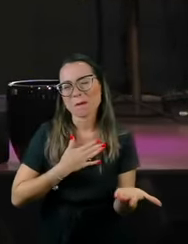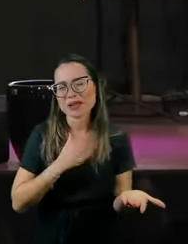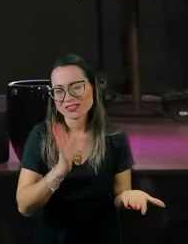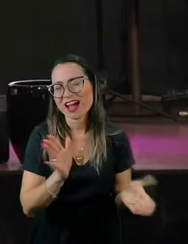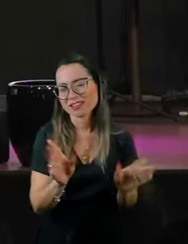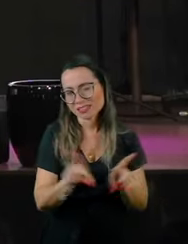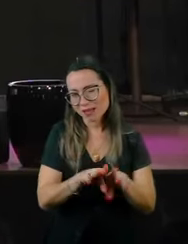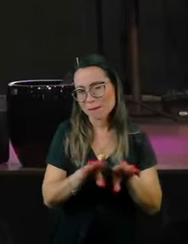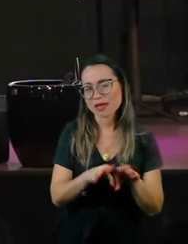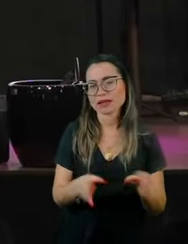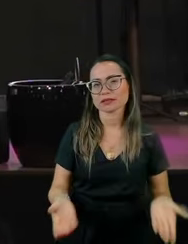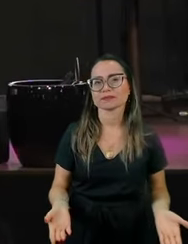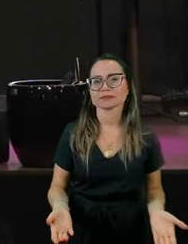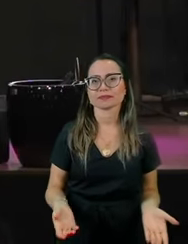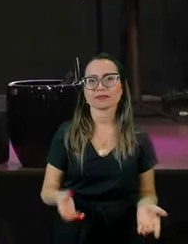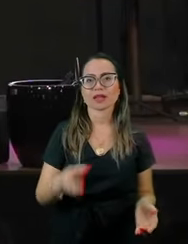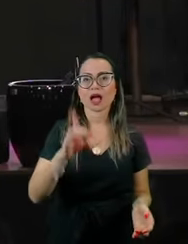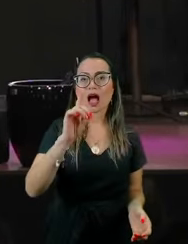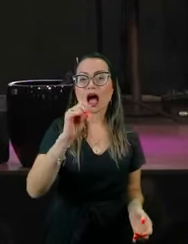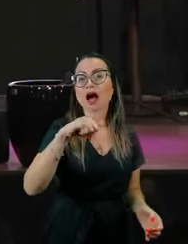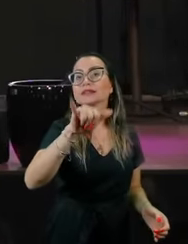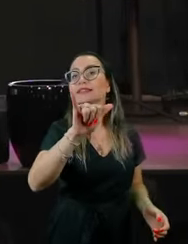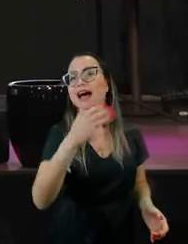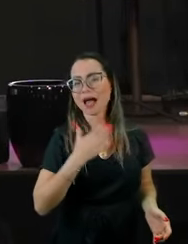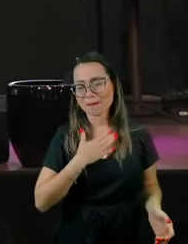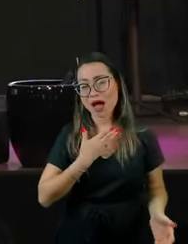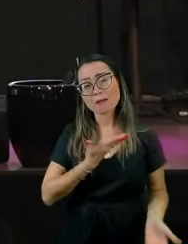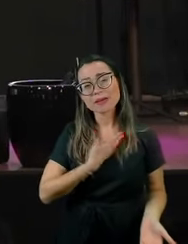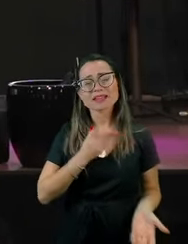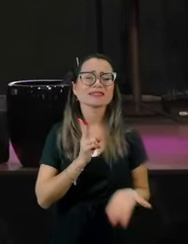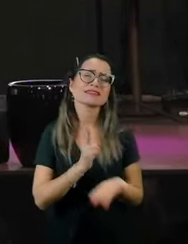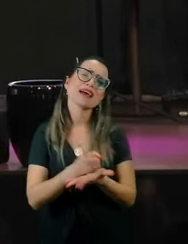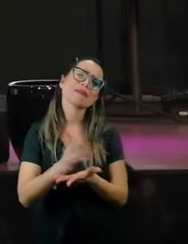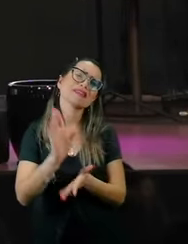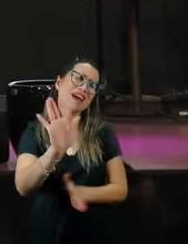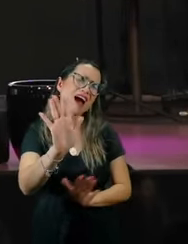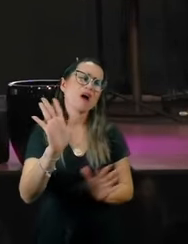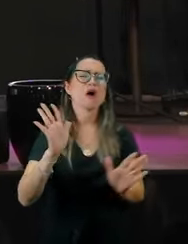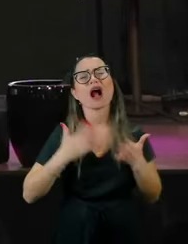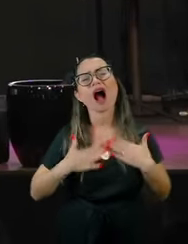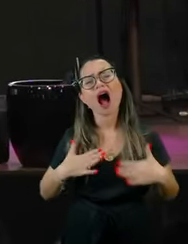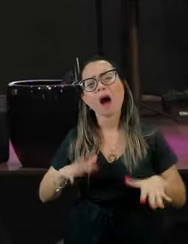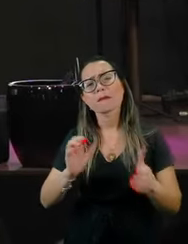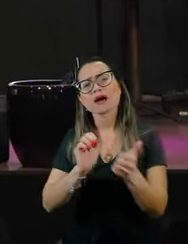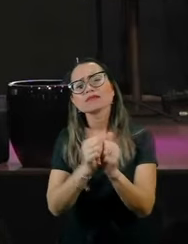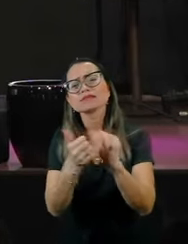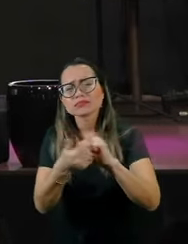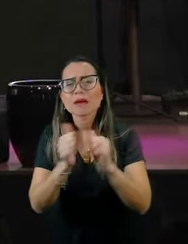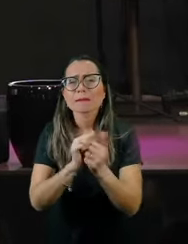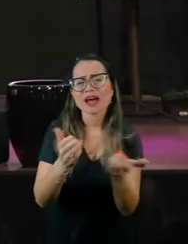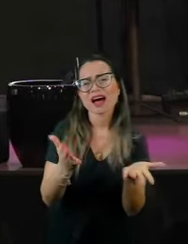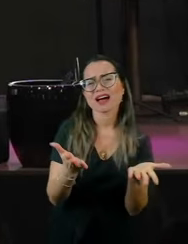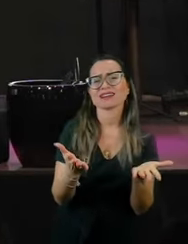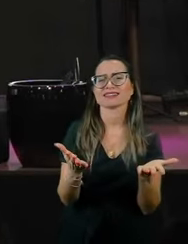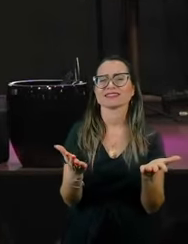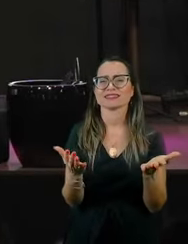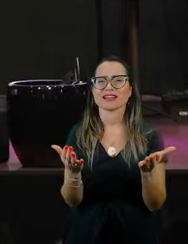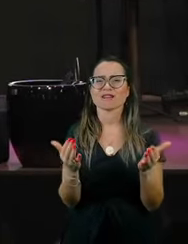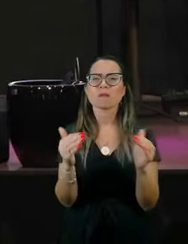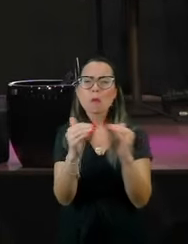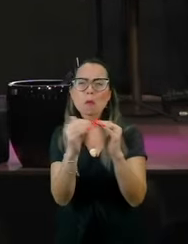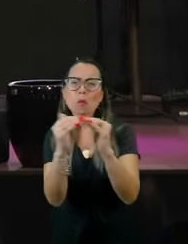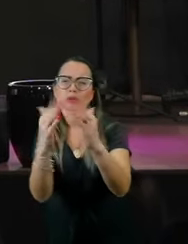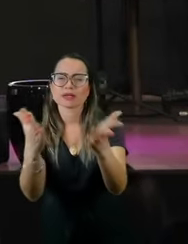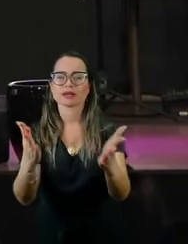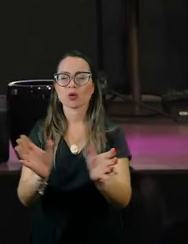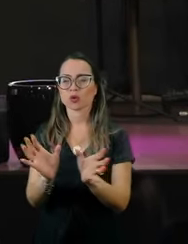adaptadora. Ela sempre está adaptando as pessoas. Não, mas vamos encaixar. Às vezes, né, enquanto o outro grupo quer matar, o